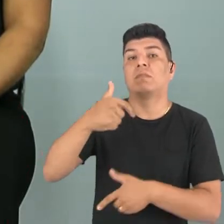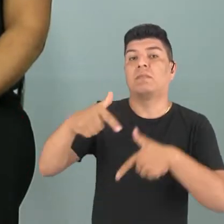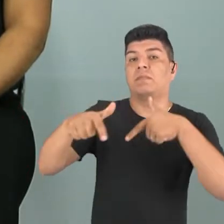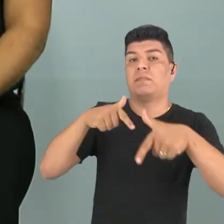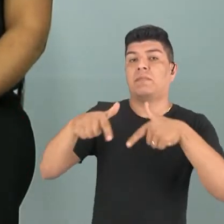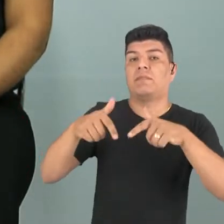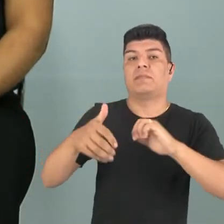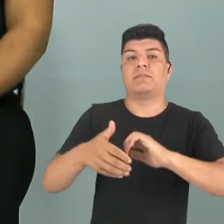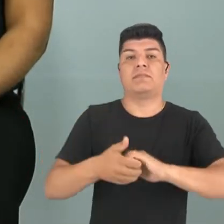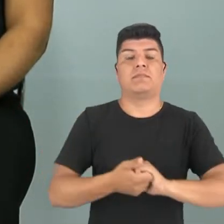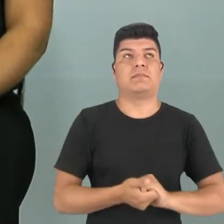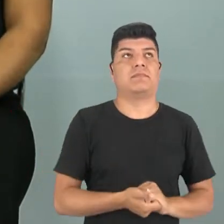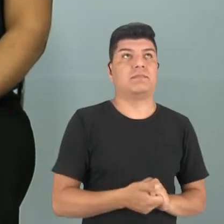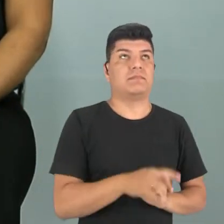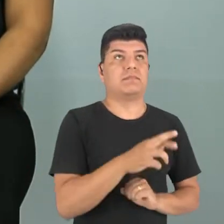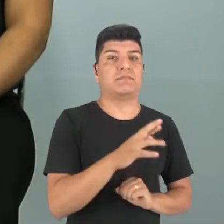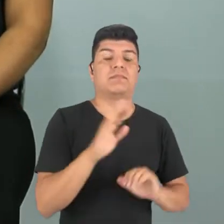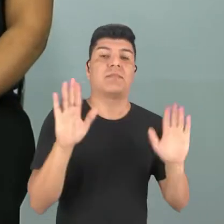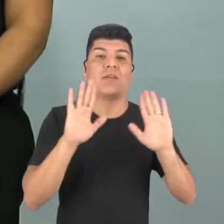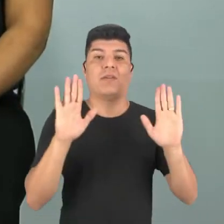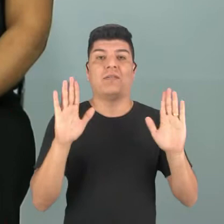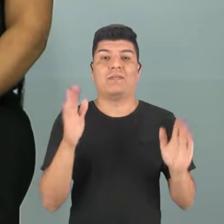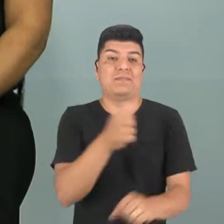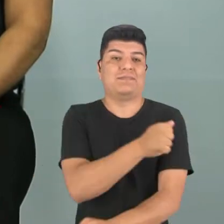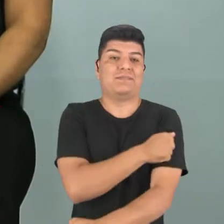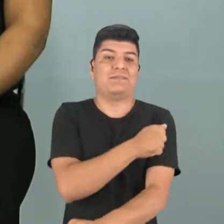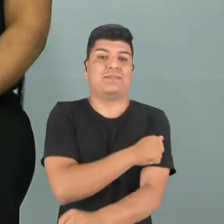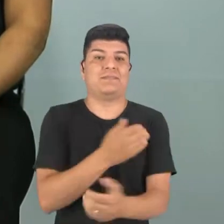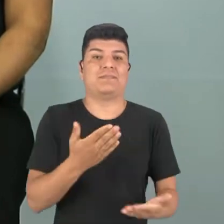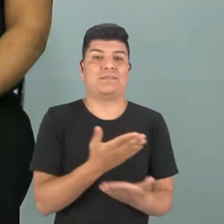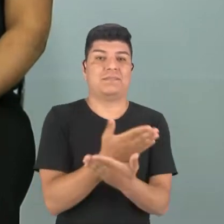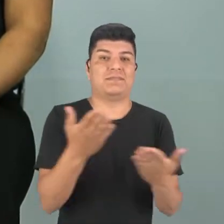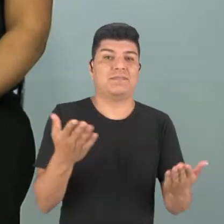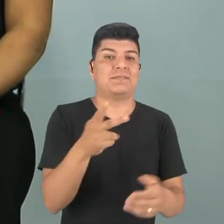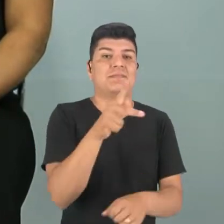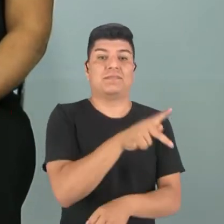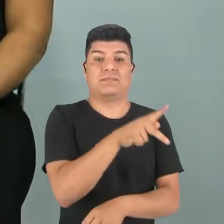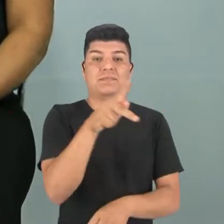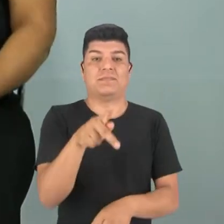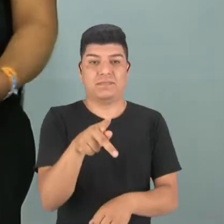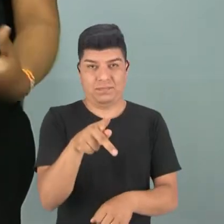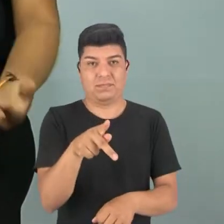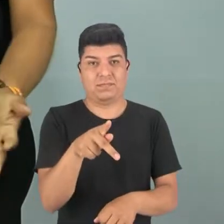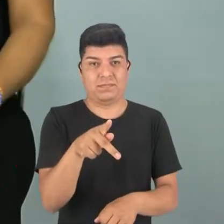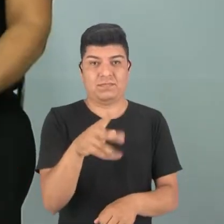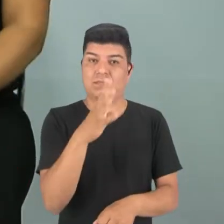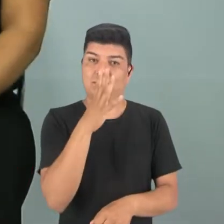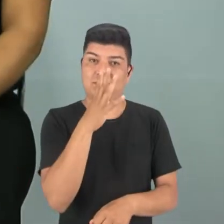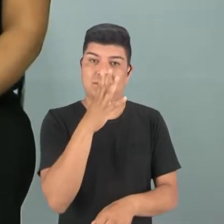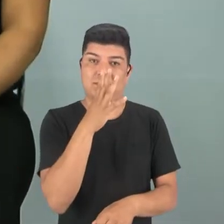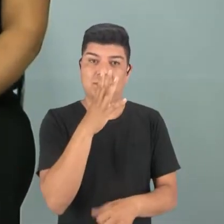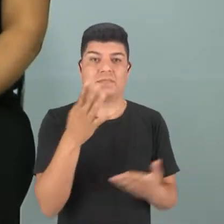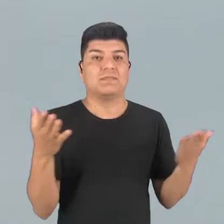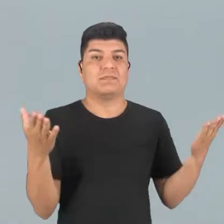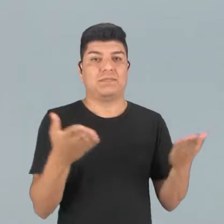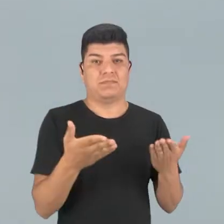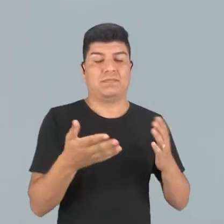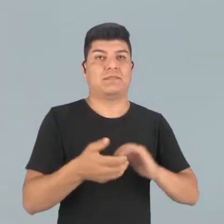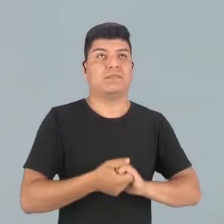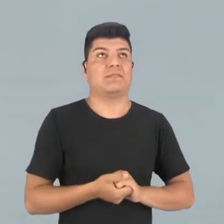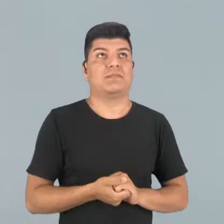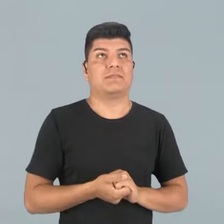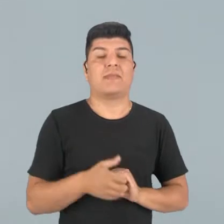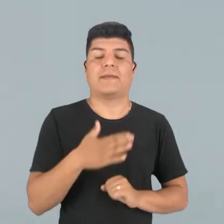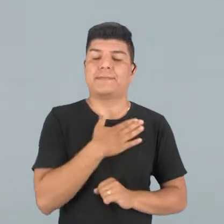emprego? Olá, queridos alunos, olá, professores que estão aí nos assistindo. É